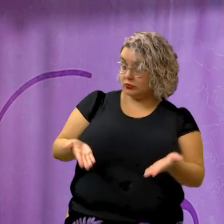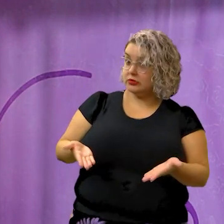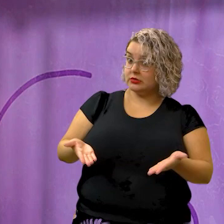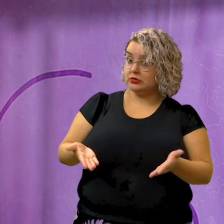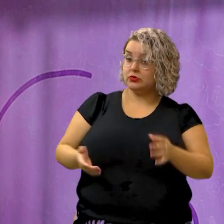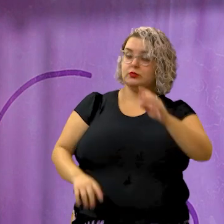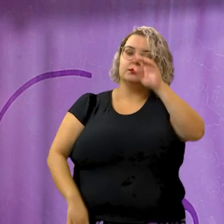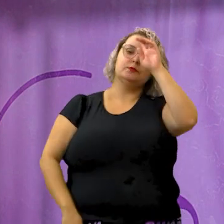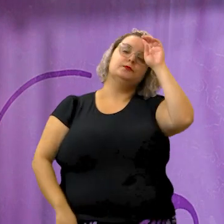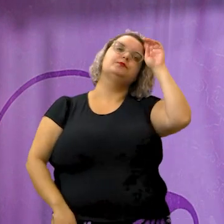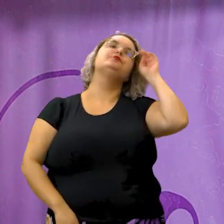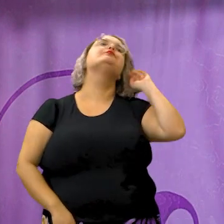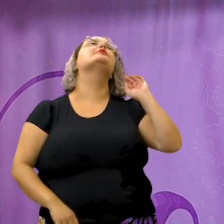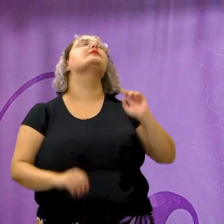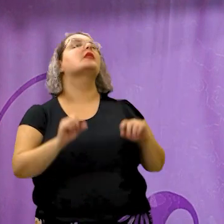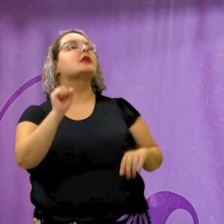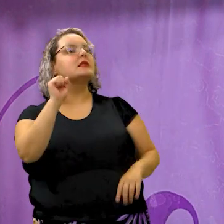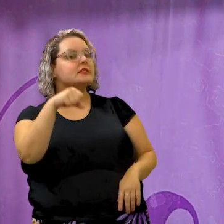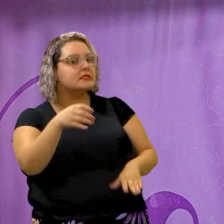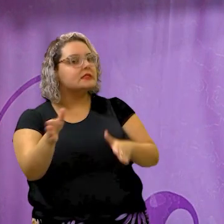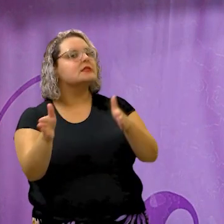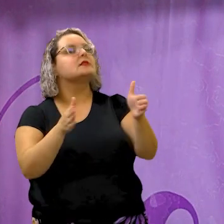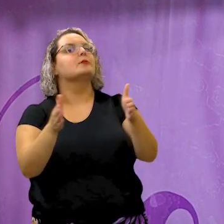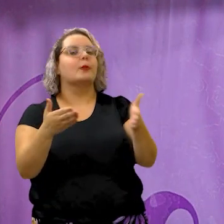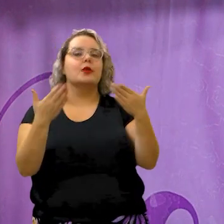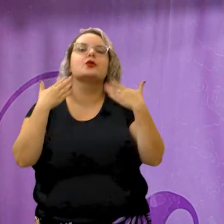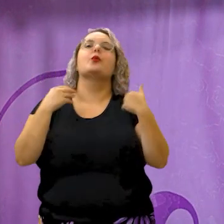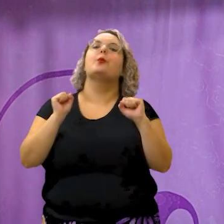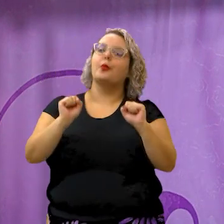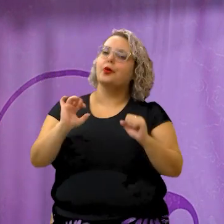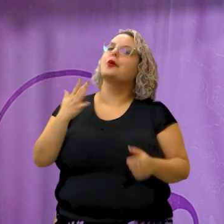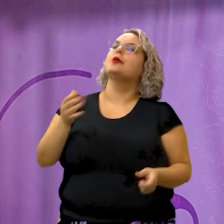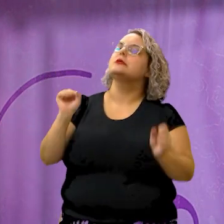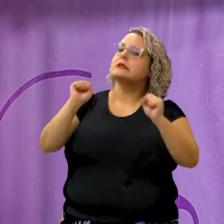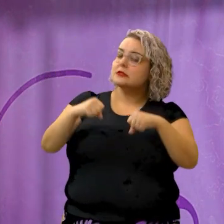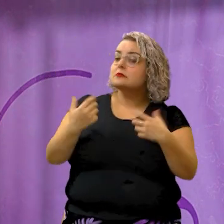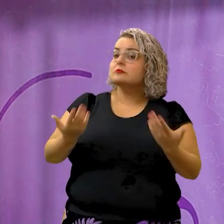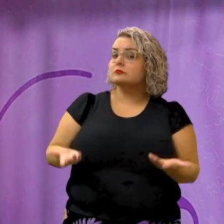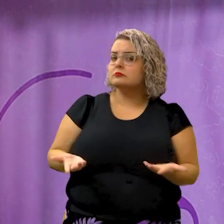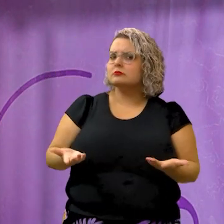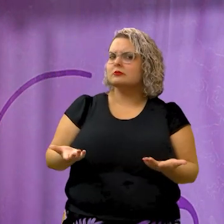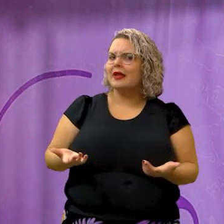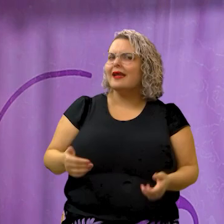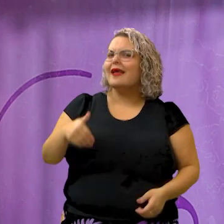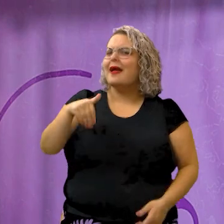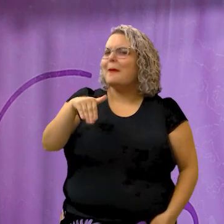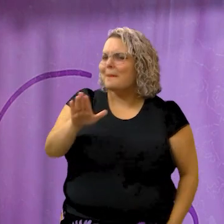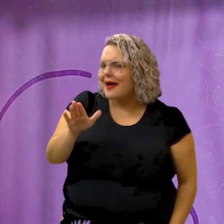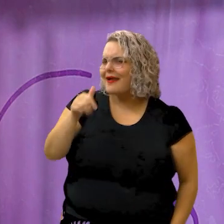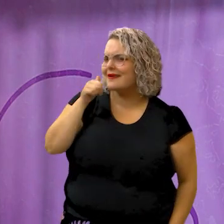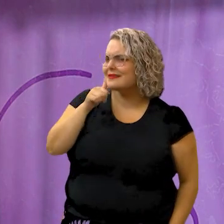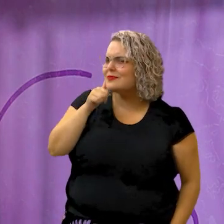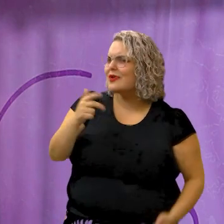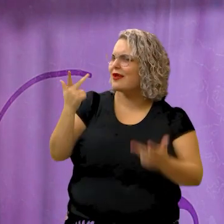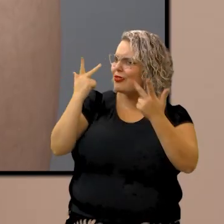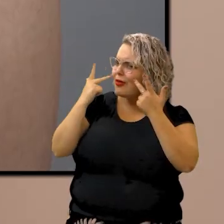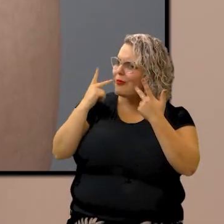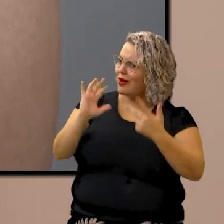doutora? Nessa época do ano pode acontecer sim. E acontece mais em